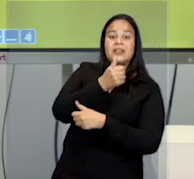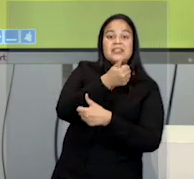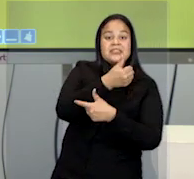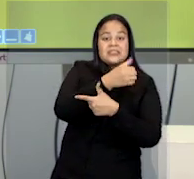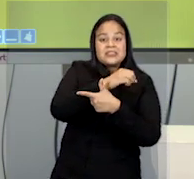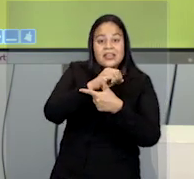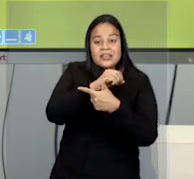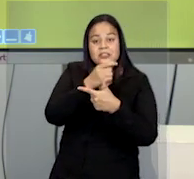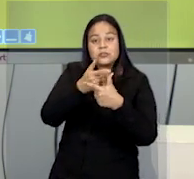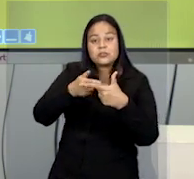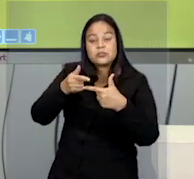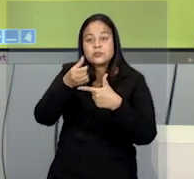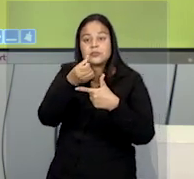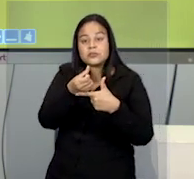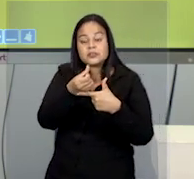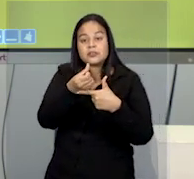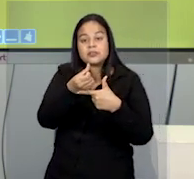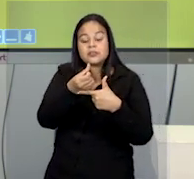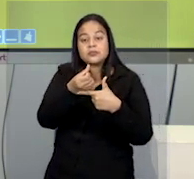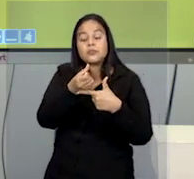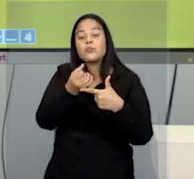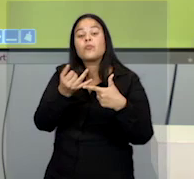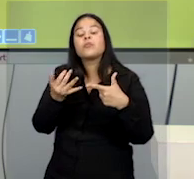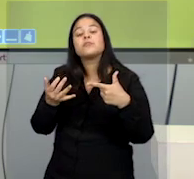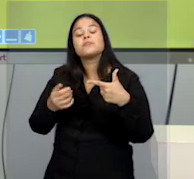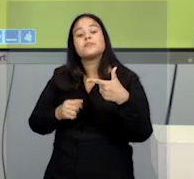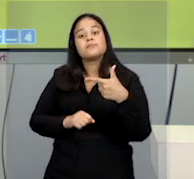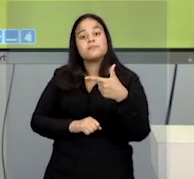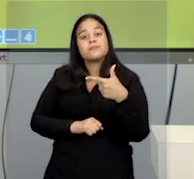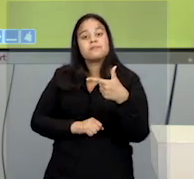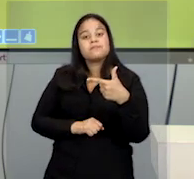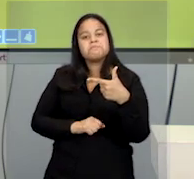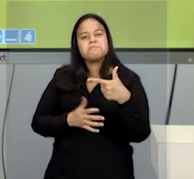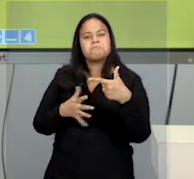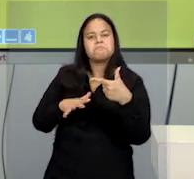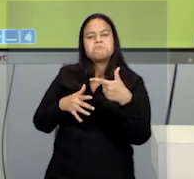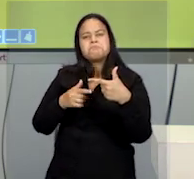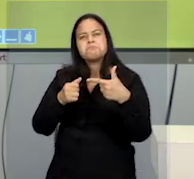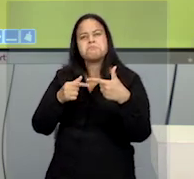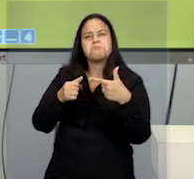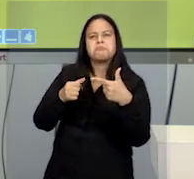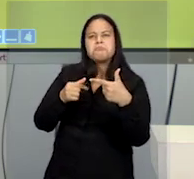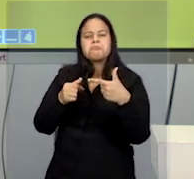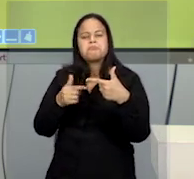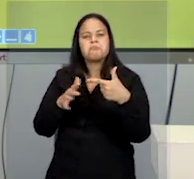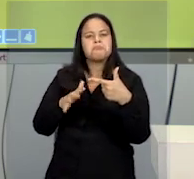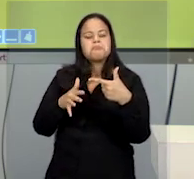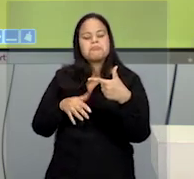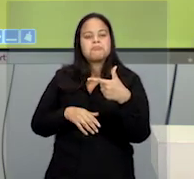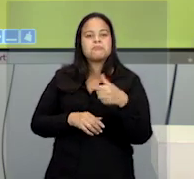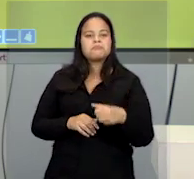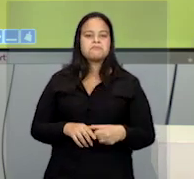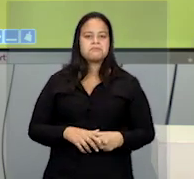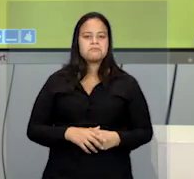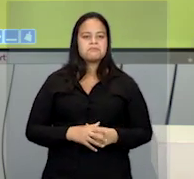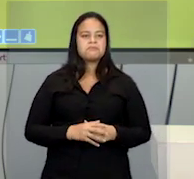X é igual 100 dividido por 6 dá aproximadamente 17. Né?